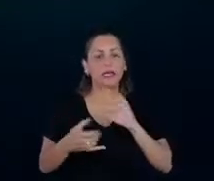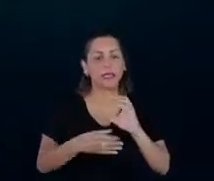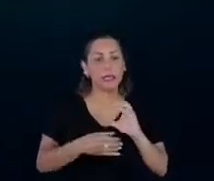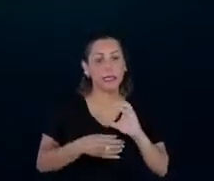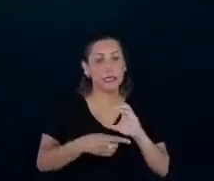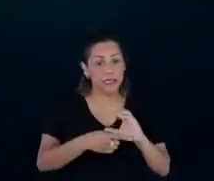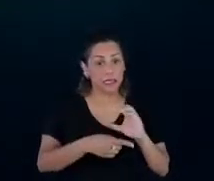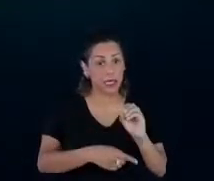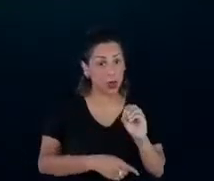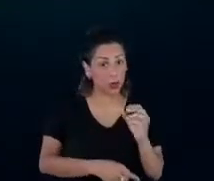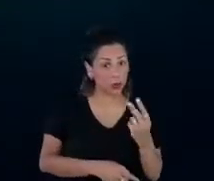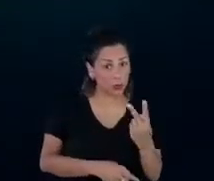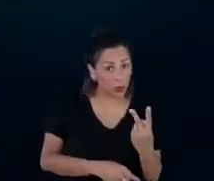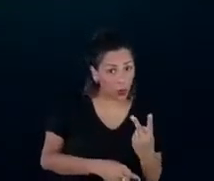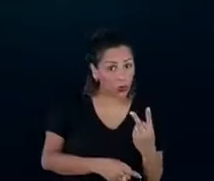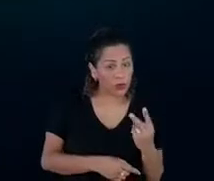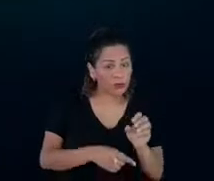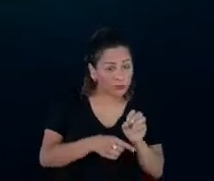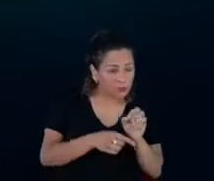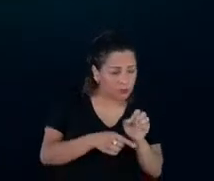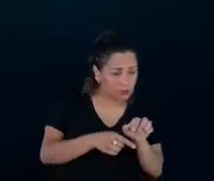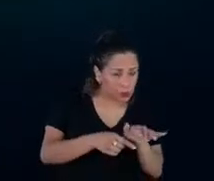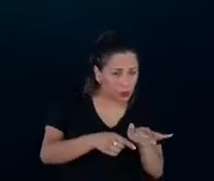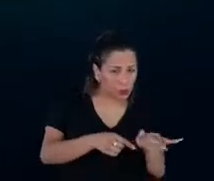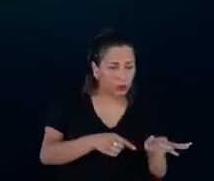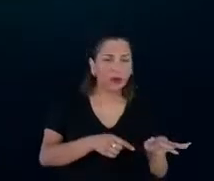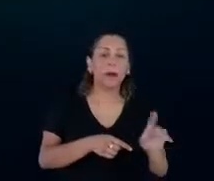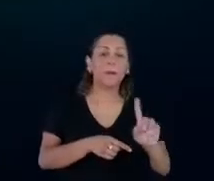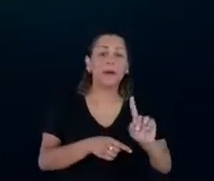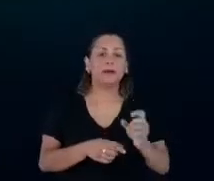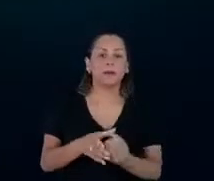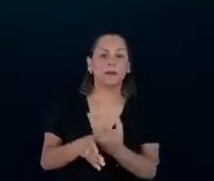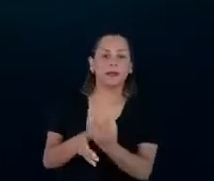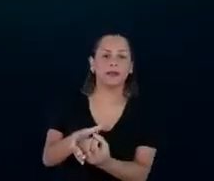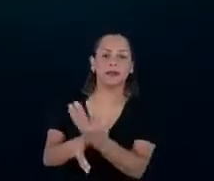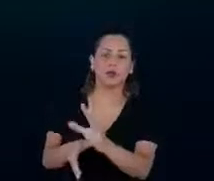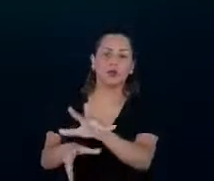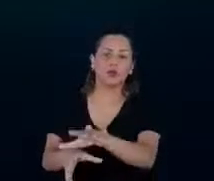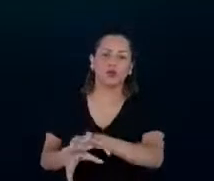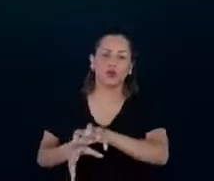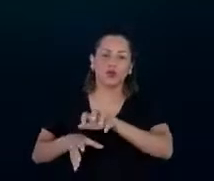absorvido durante o ciclo de plantação da cana-de-açúcar.